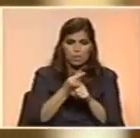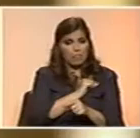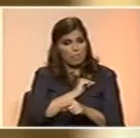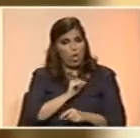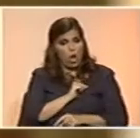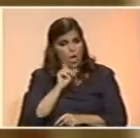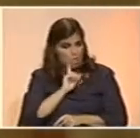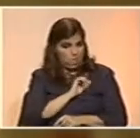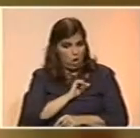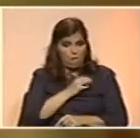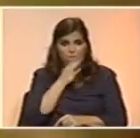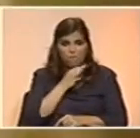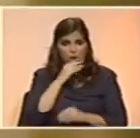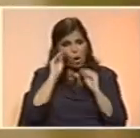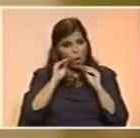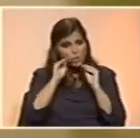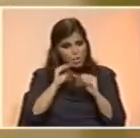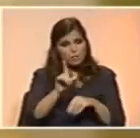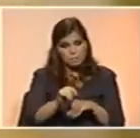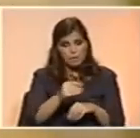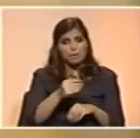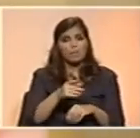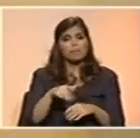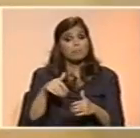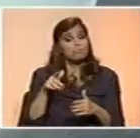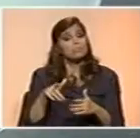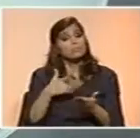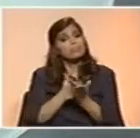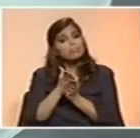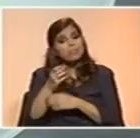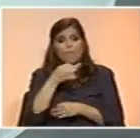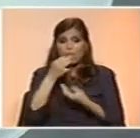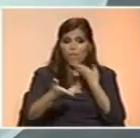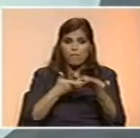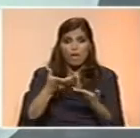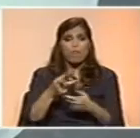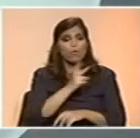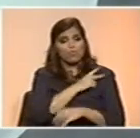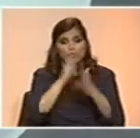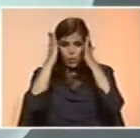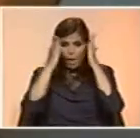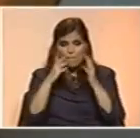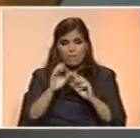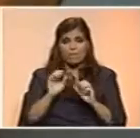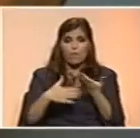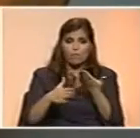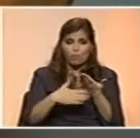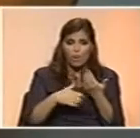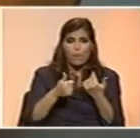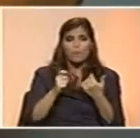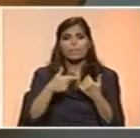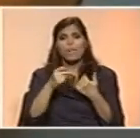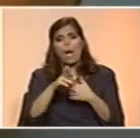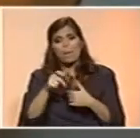proprietária fala e dá conselhos. Enquanto fala sobre o tema, o chefe confecciona uma entrada de beterraba com queijo de cabra e